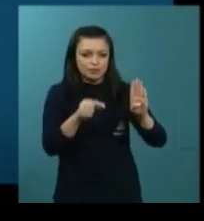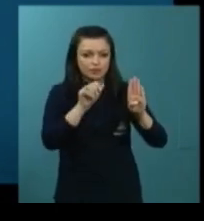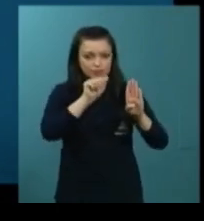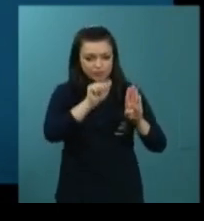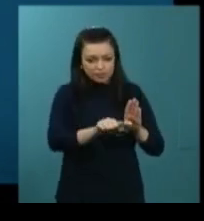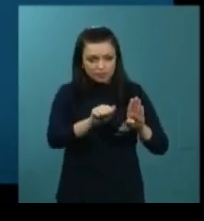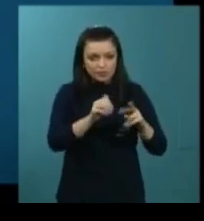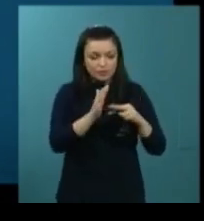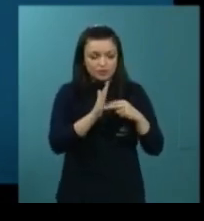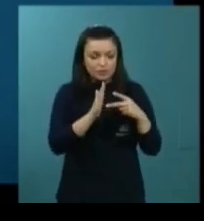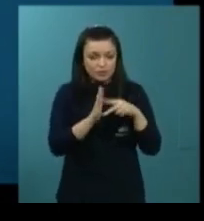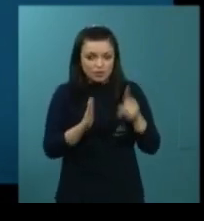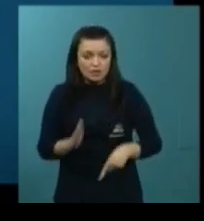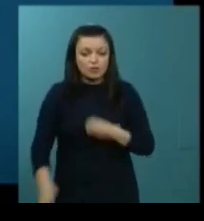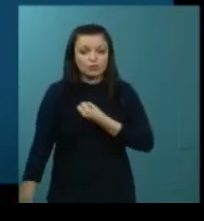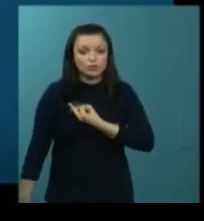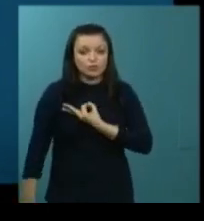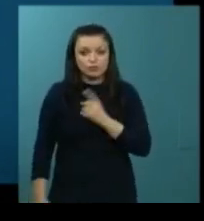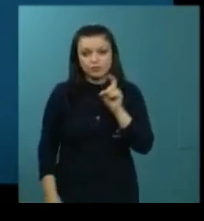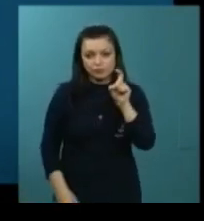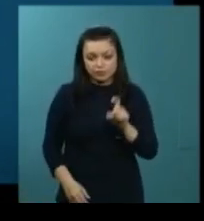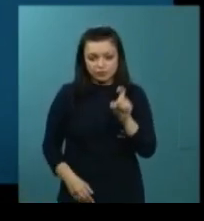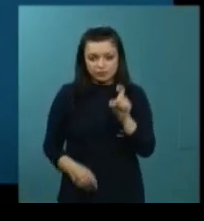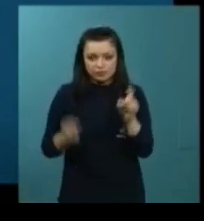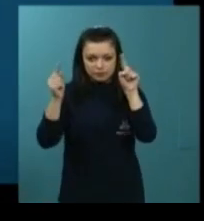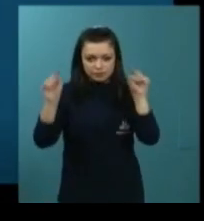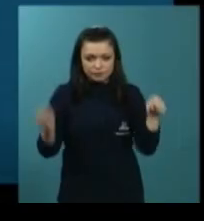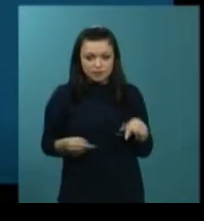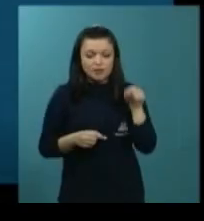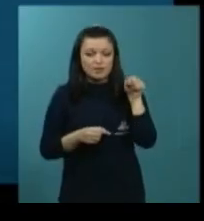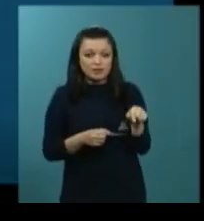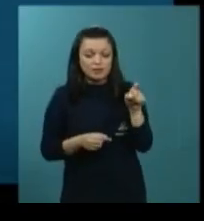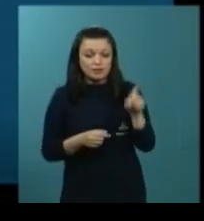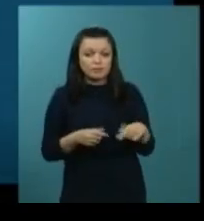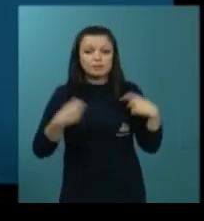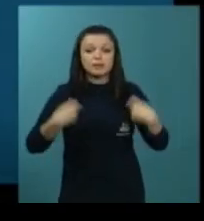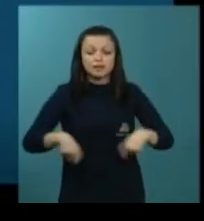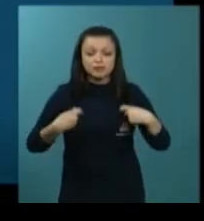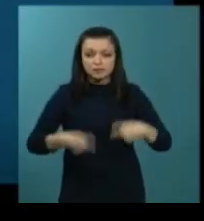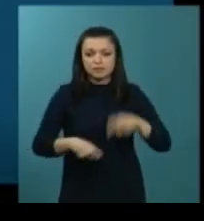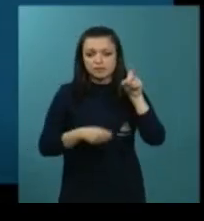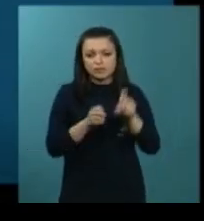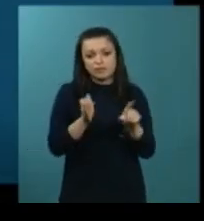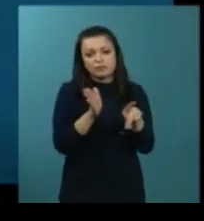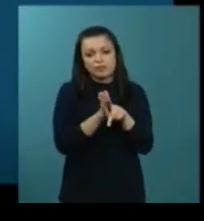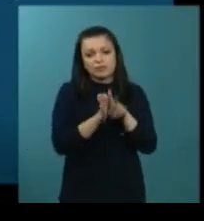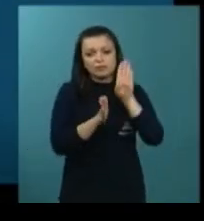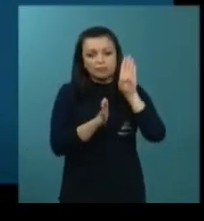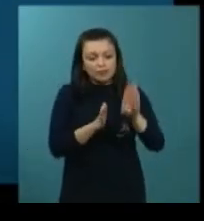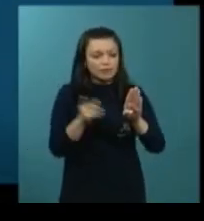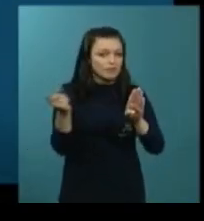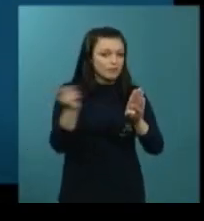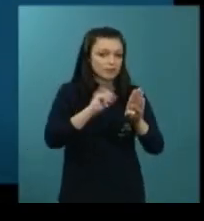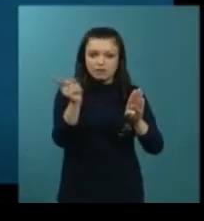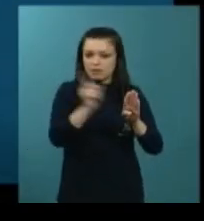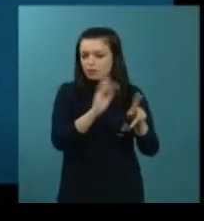Portanto, é um conjunto de elementos X, tal que esse X pertence ao B e